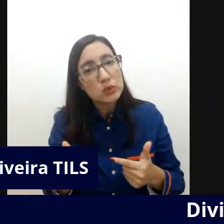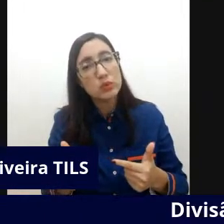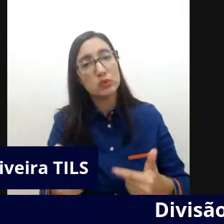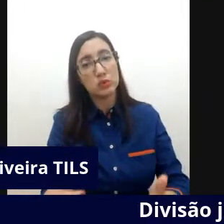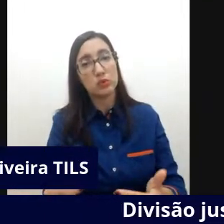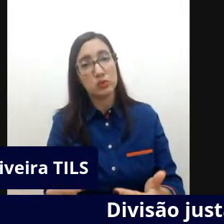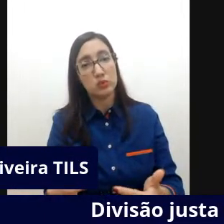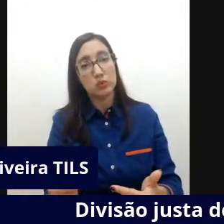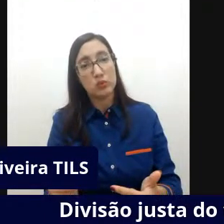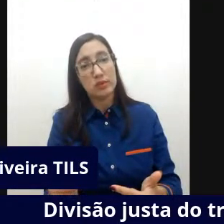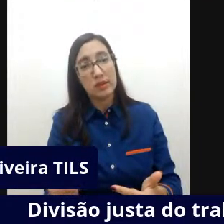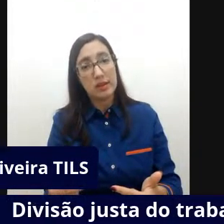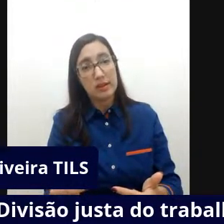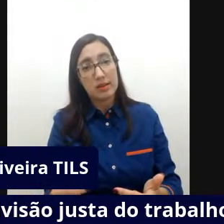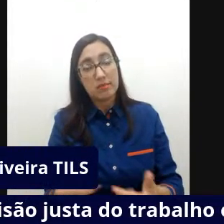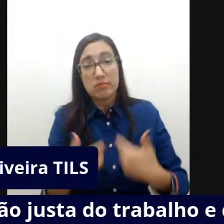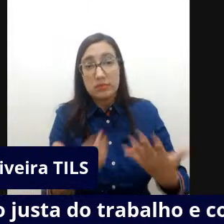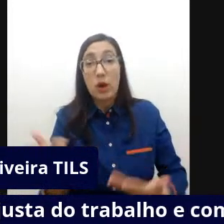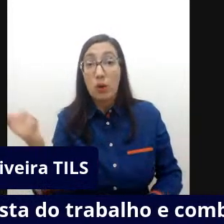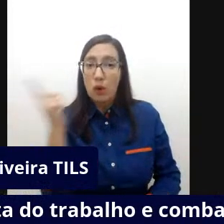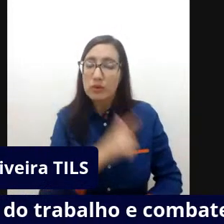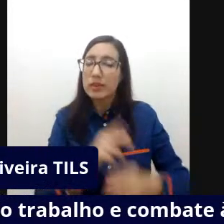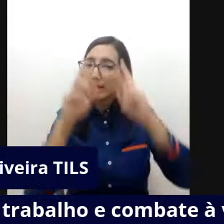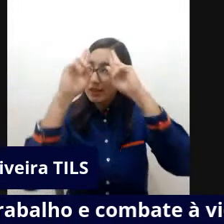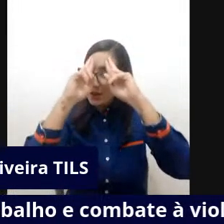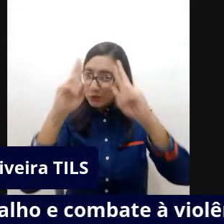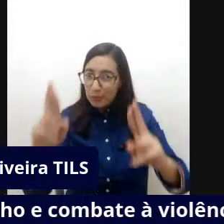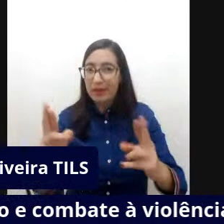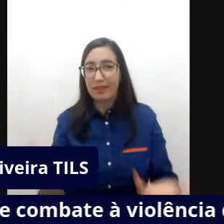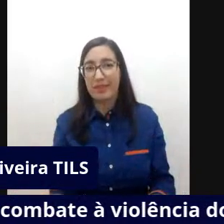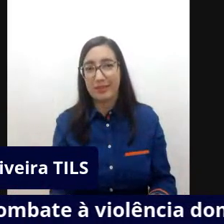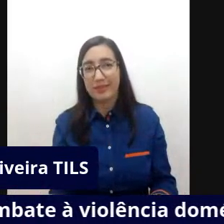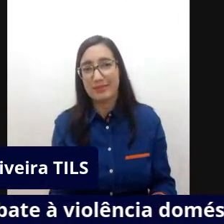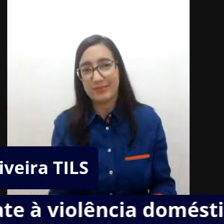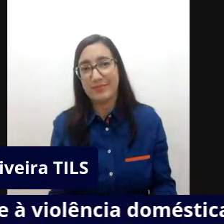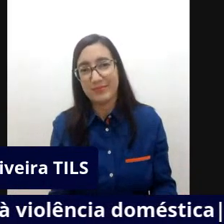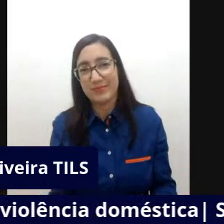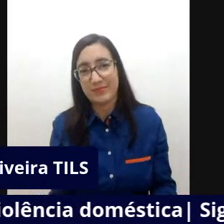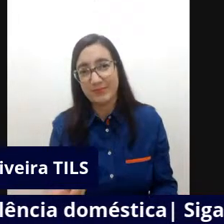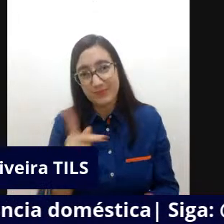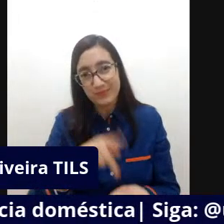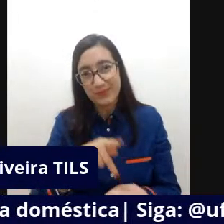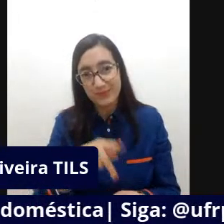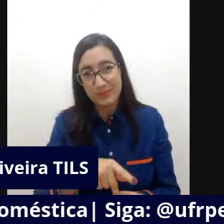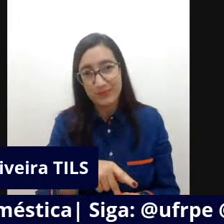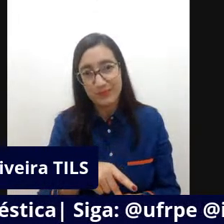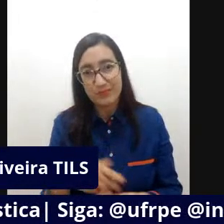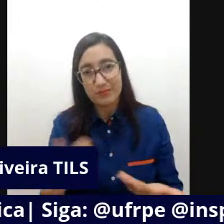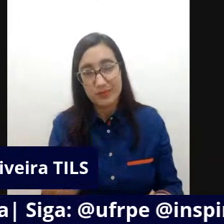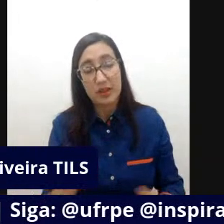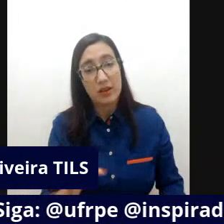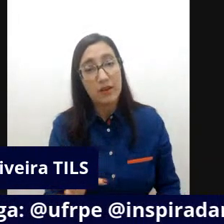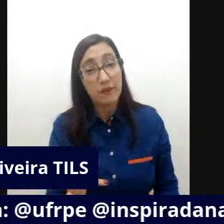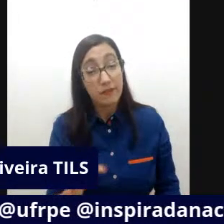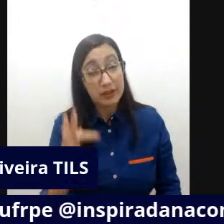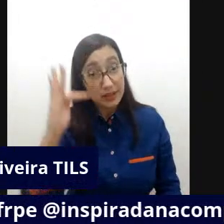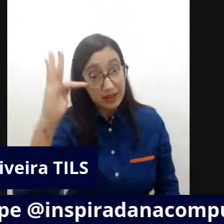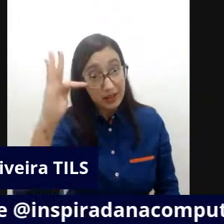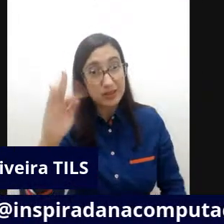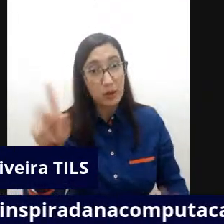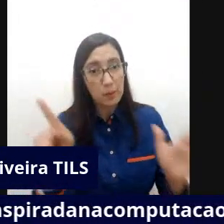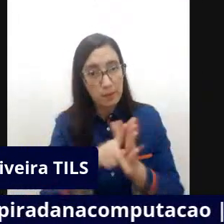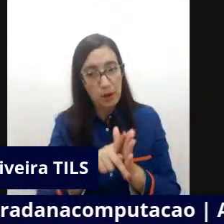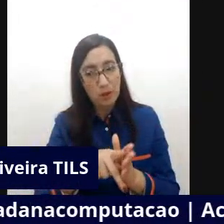trabalhadoras, não só os direitos conquistados, como a forma como trata essa trabalhadora. A federação não está generalizando isso,